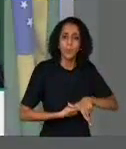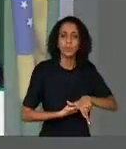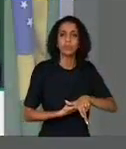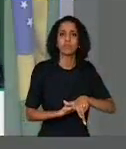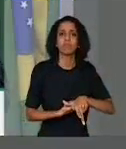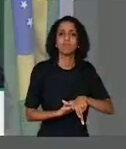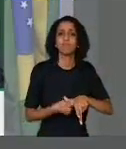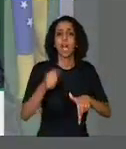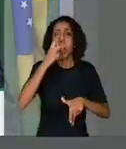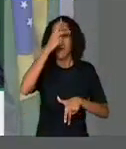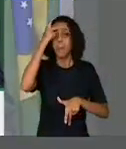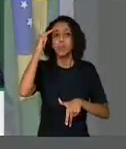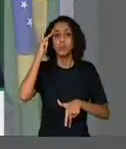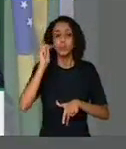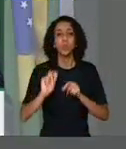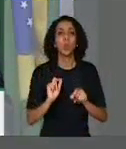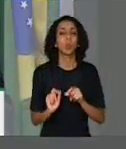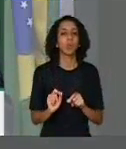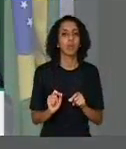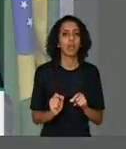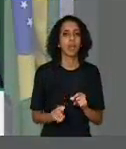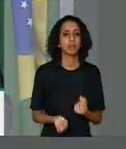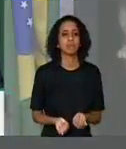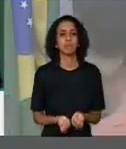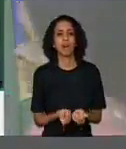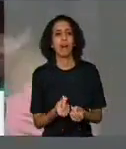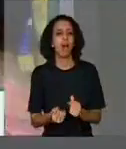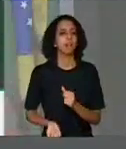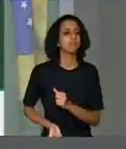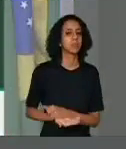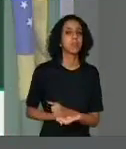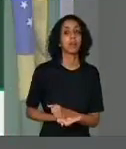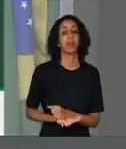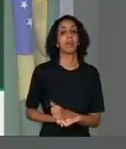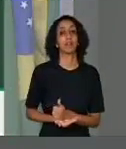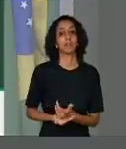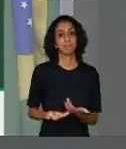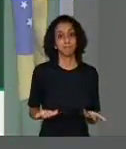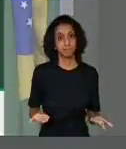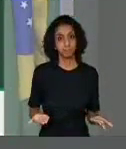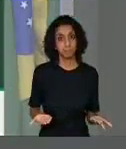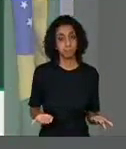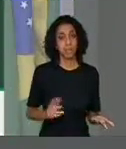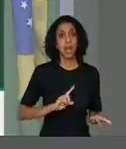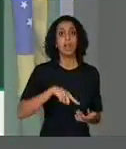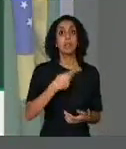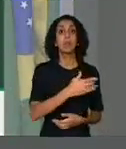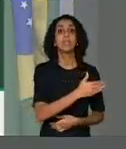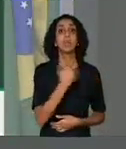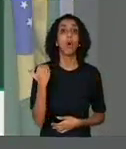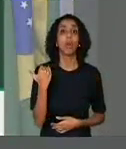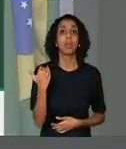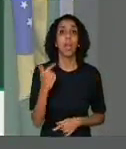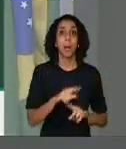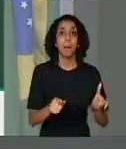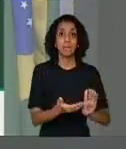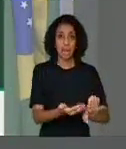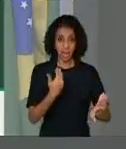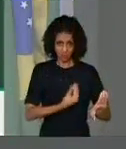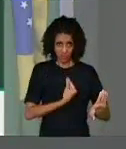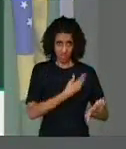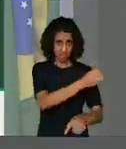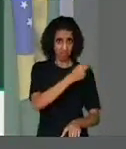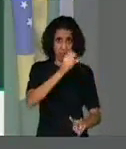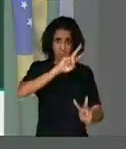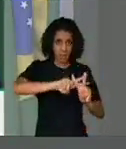que beneficia desse amontoado de recursos e consegue morrer sem nunca ser punido. A